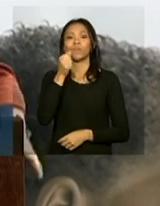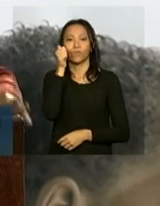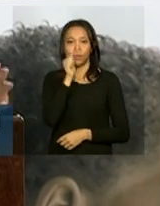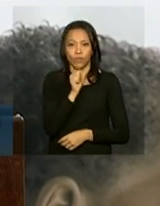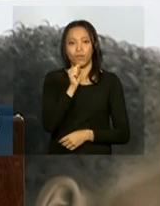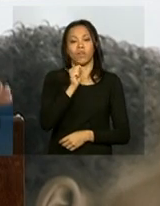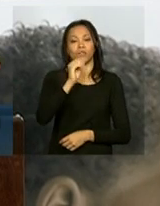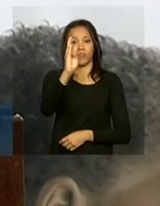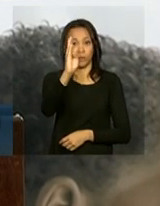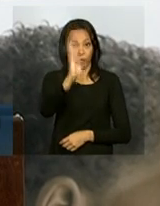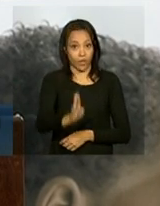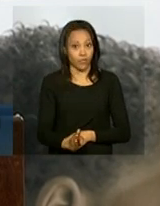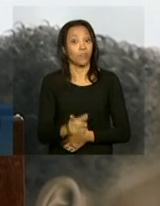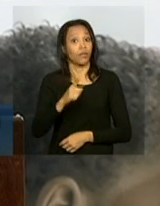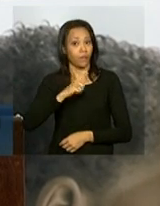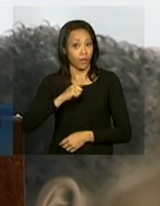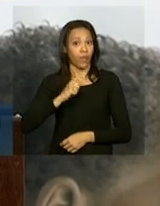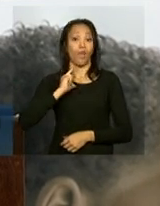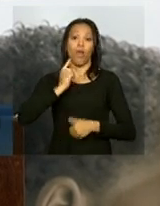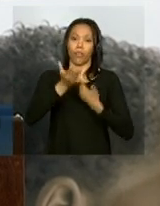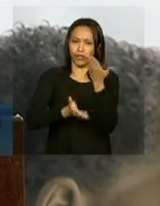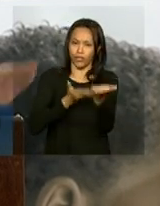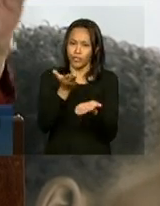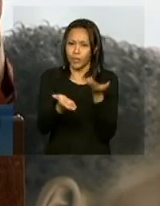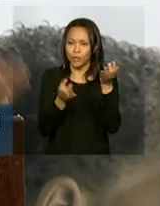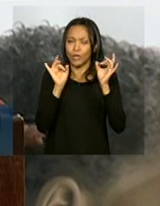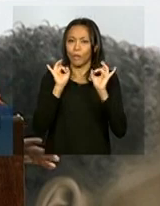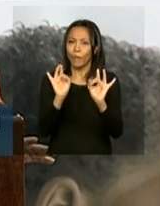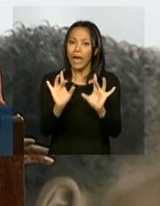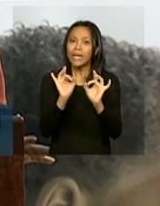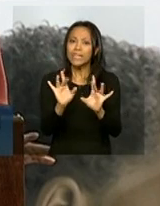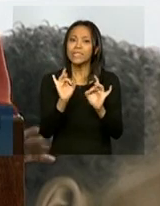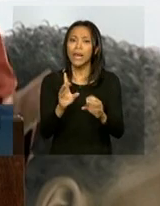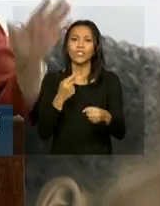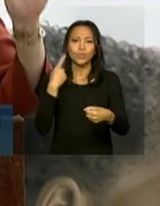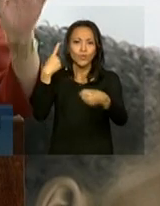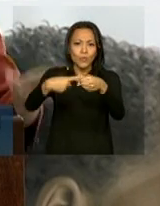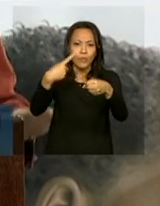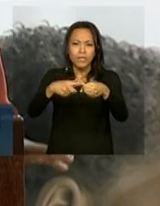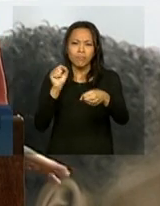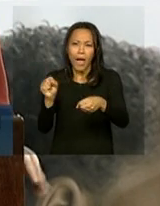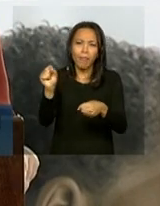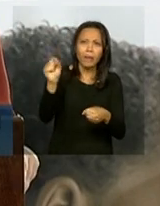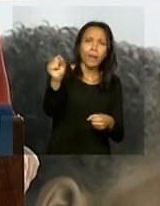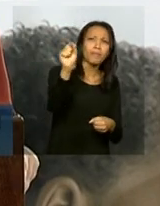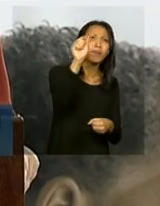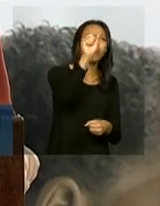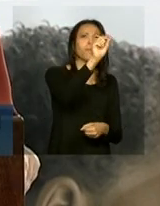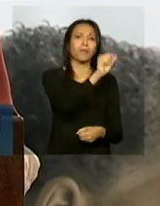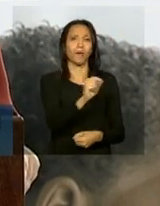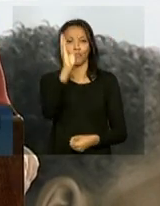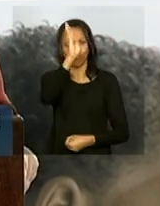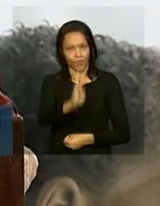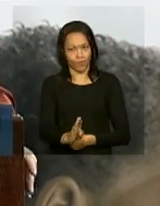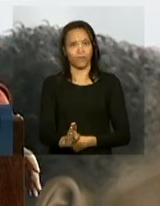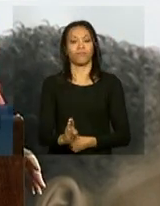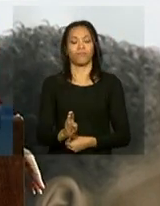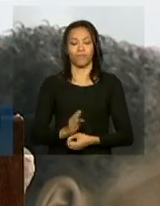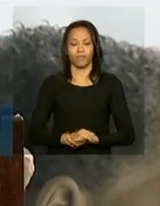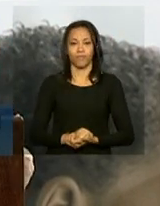brasileiros com atendimento médico de qualidade nos municípios do nosso Brasil afora.